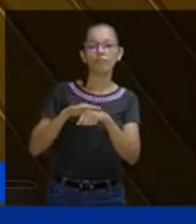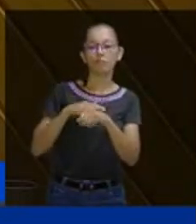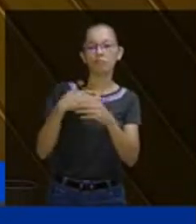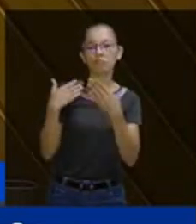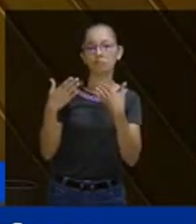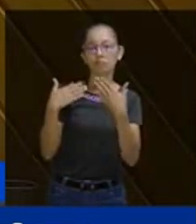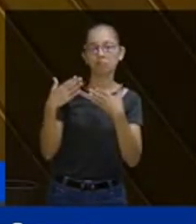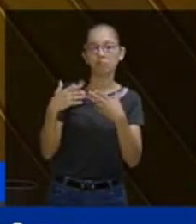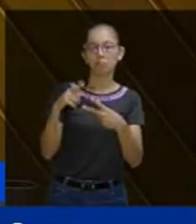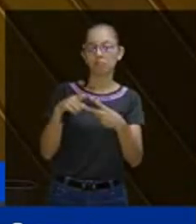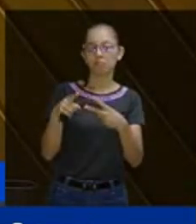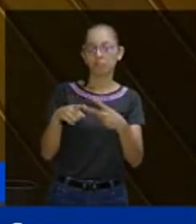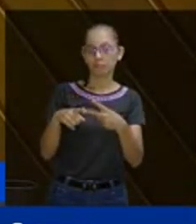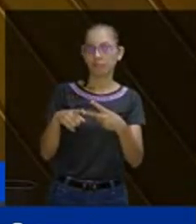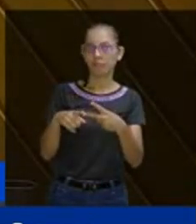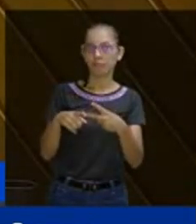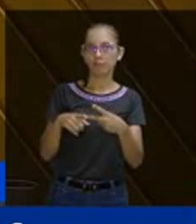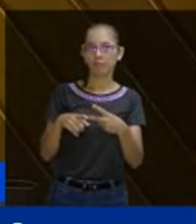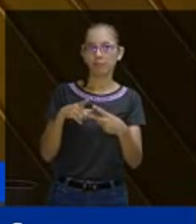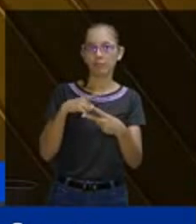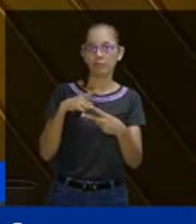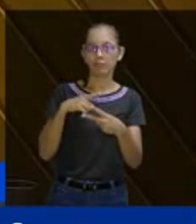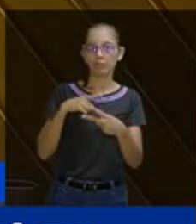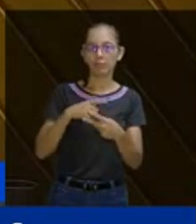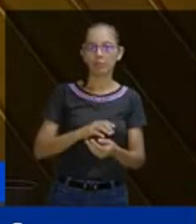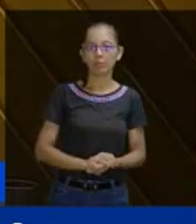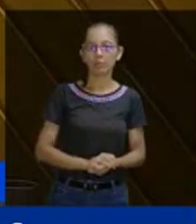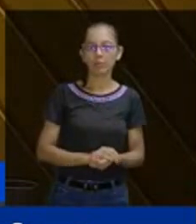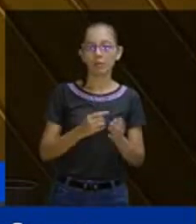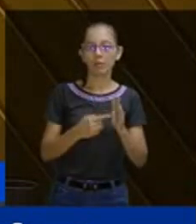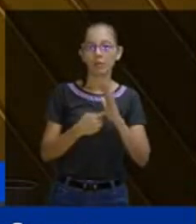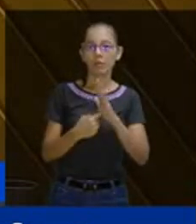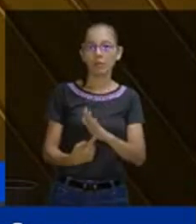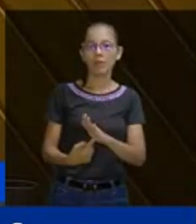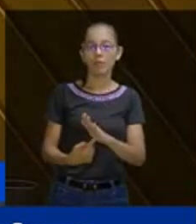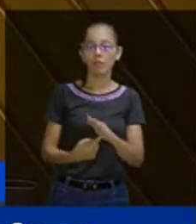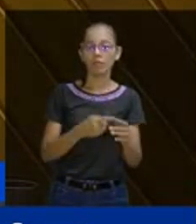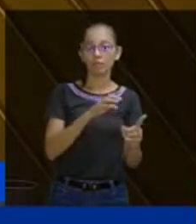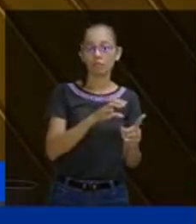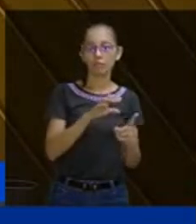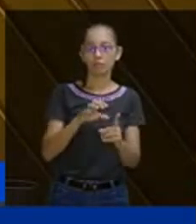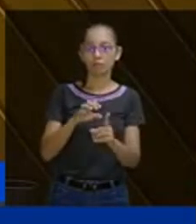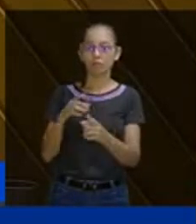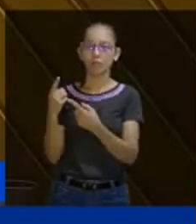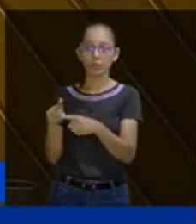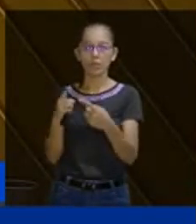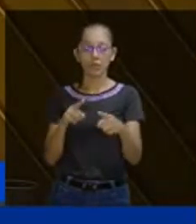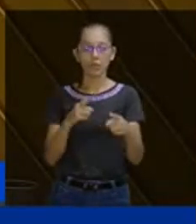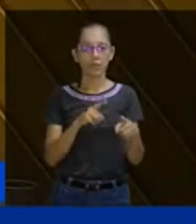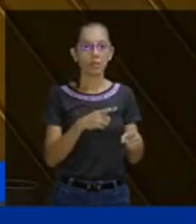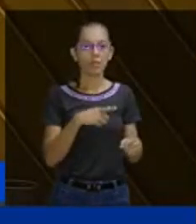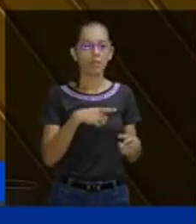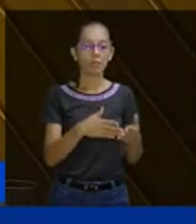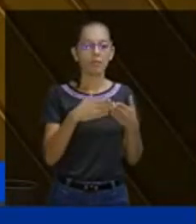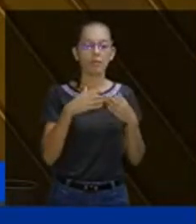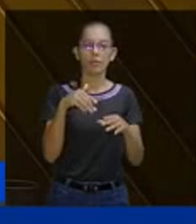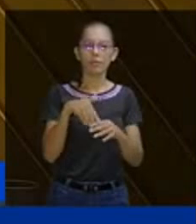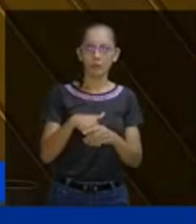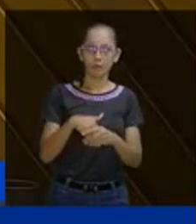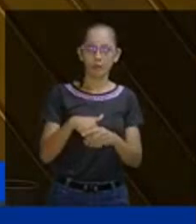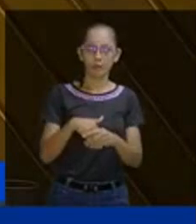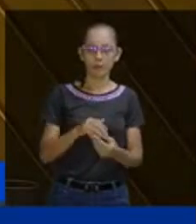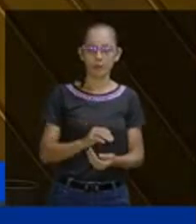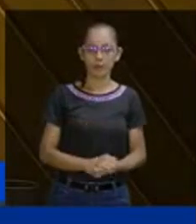Bira. Aqui há a transcrição de diálogos, que simplesmente corroboram essa afirmação que foi feita pelo